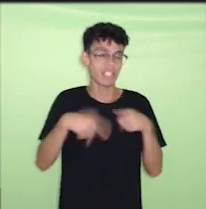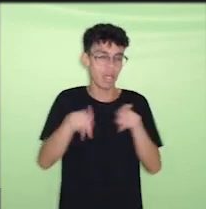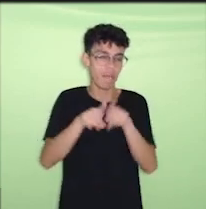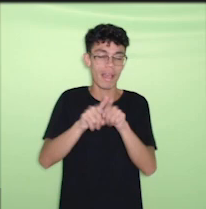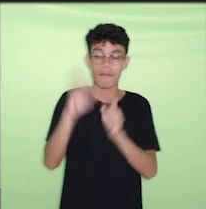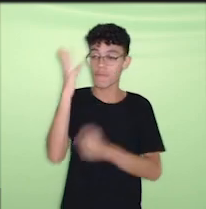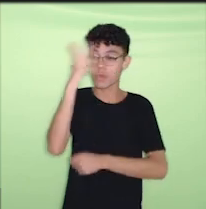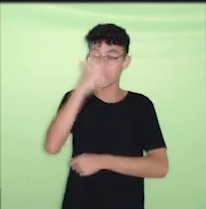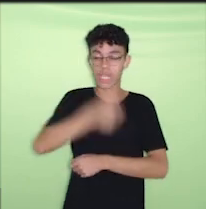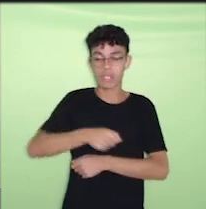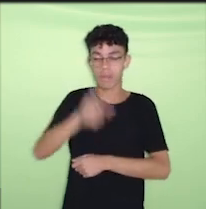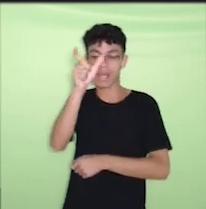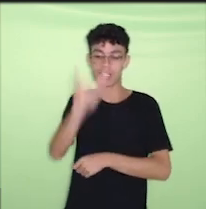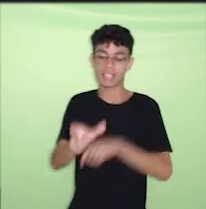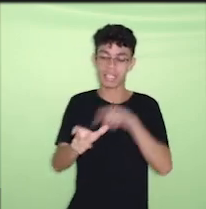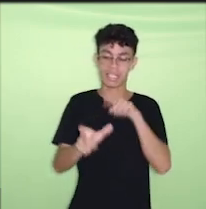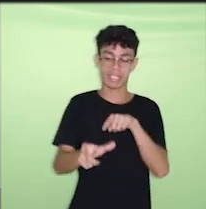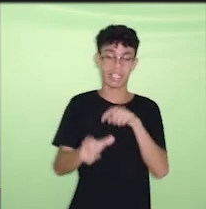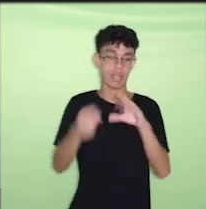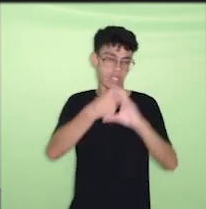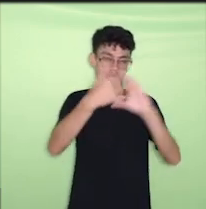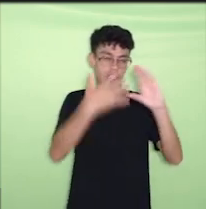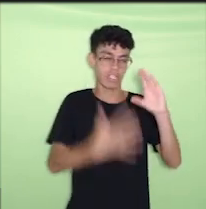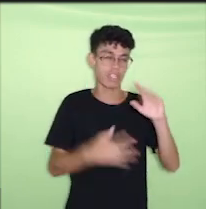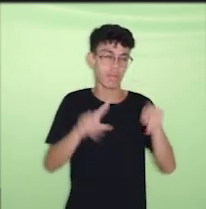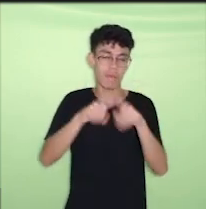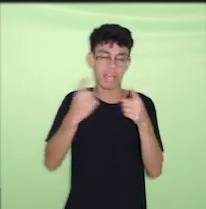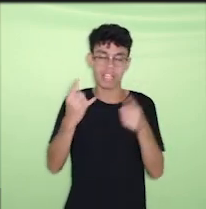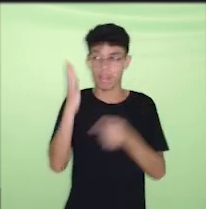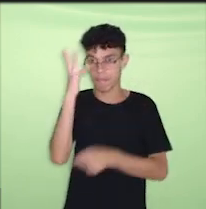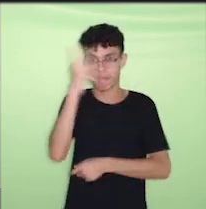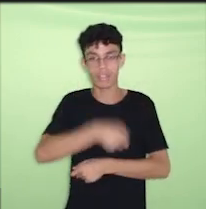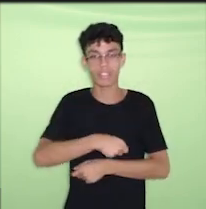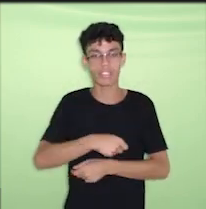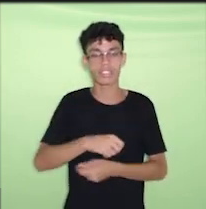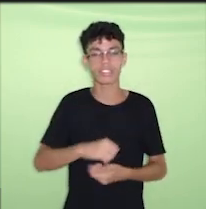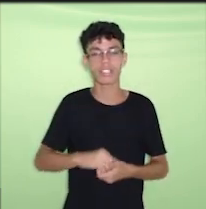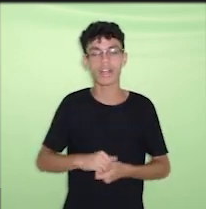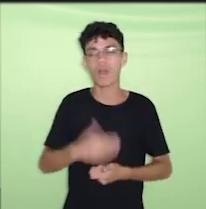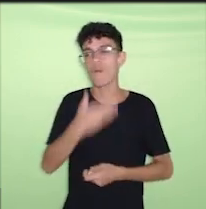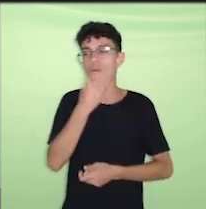que é bonito ser assim, só que eu acho também que... É bonito!